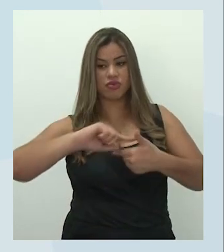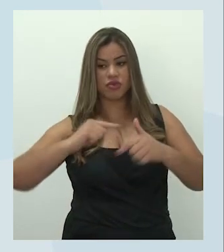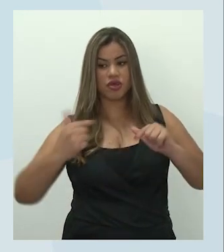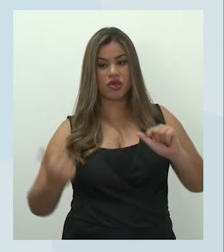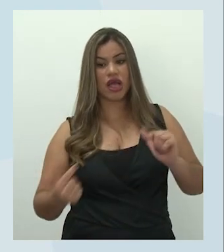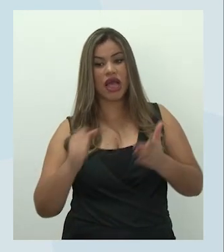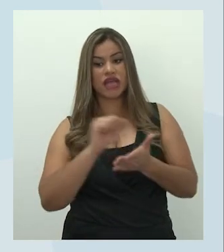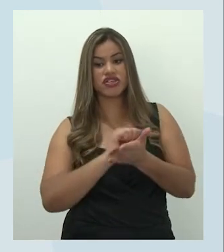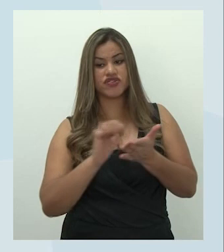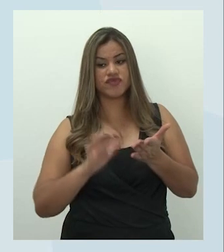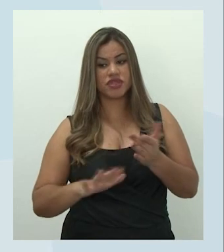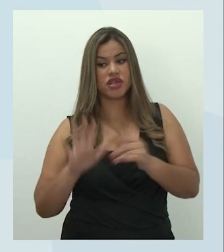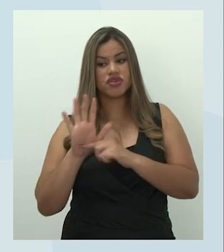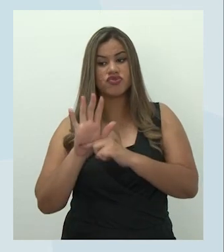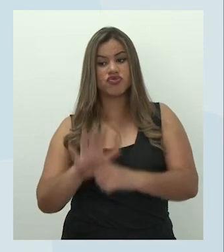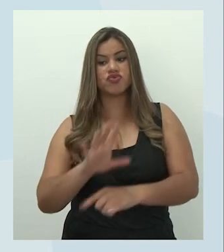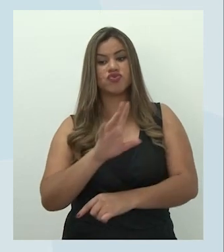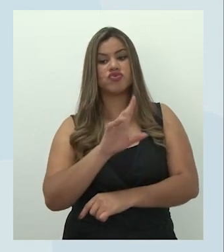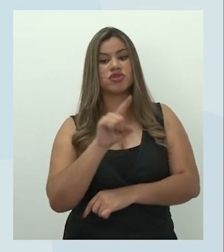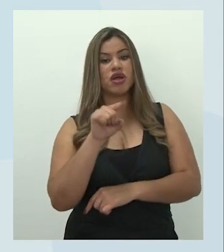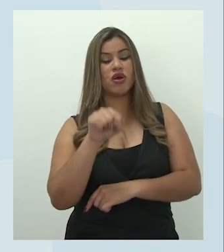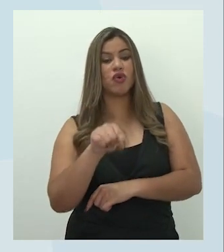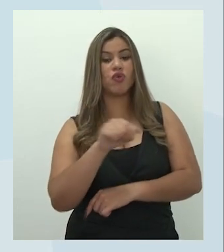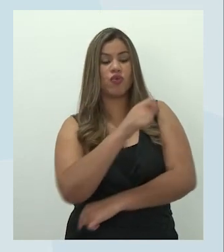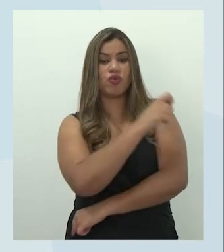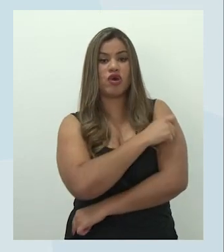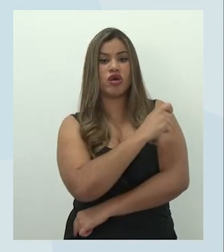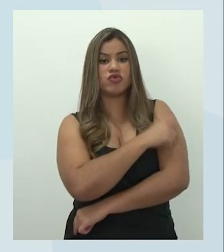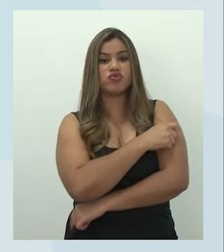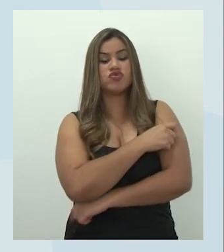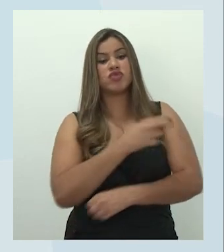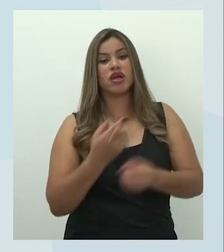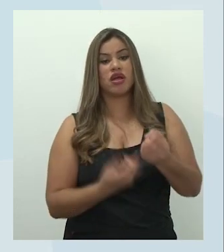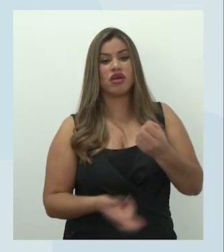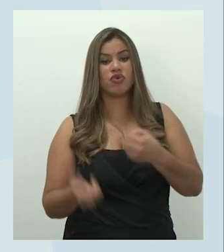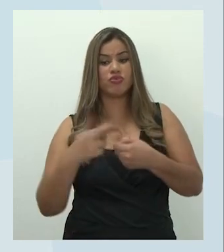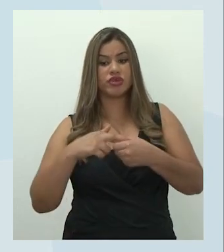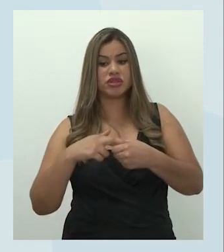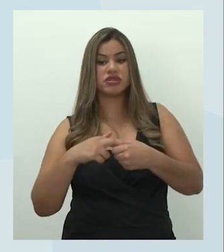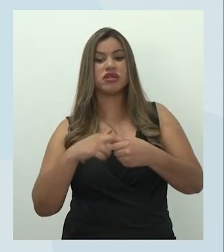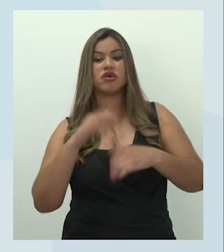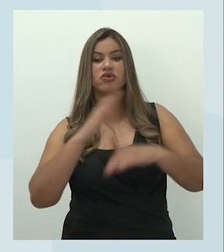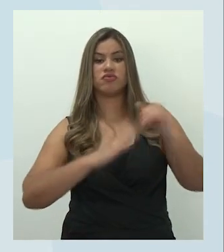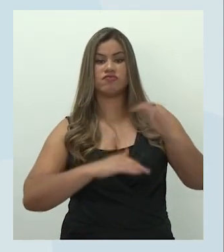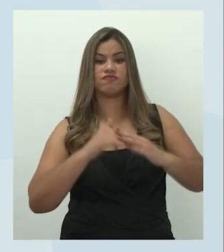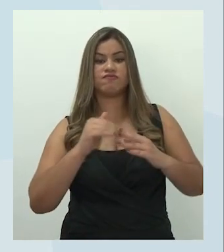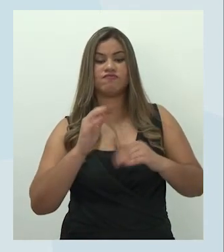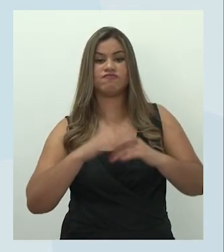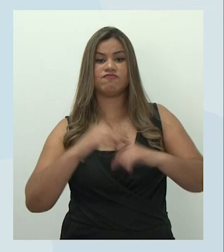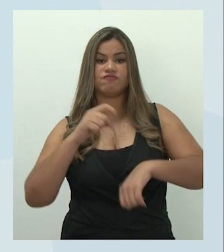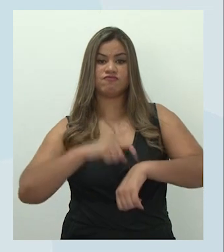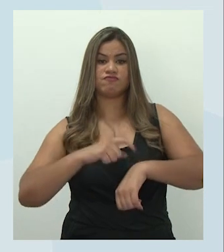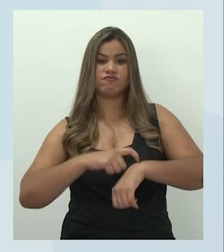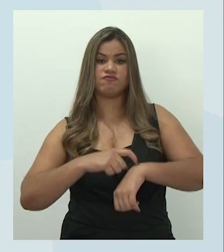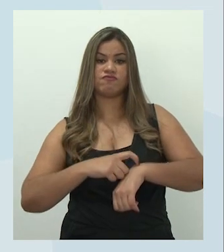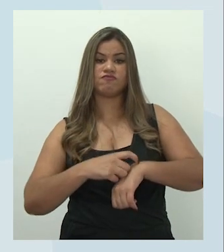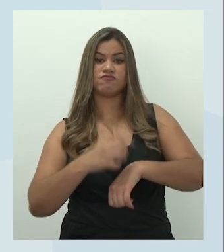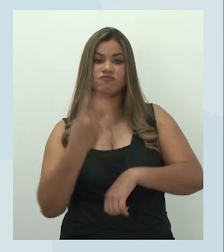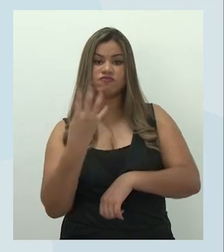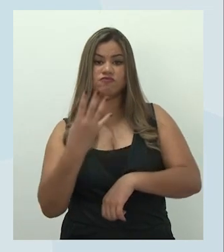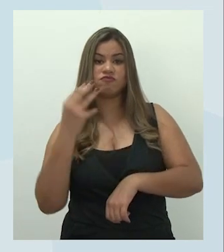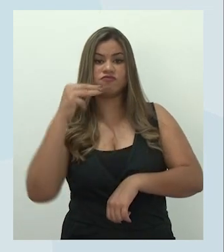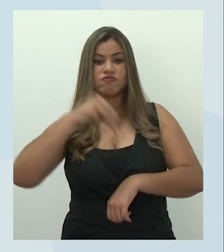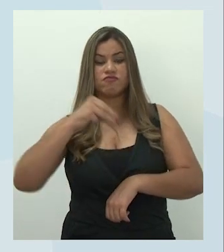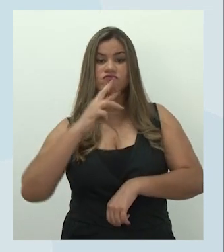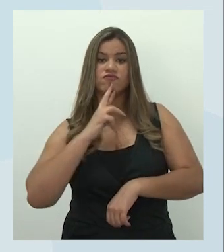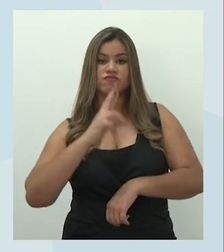a professora poderia desenvolver para auxiliar a recuperação e o reforço da habilidade? Vocês vão ter 4 minutos para responder essa questãozinha para a